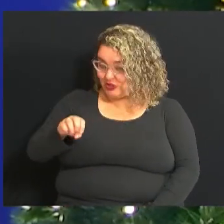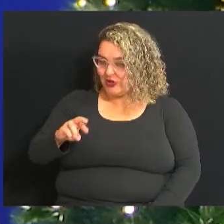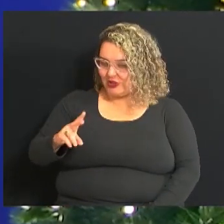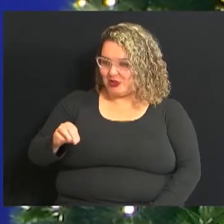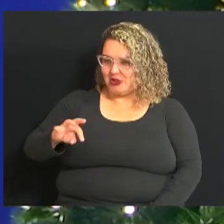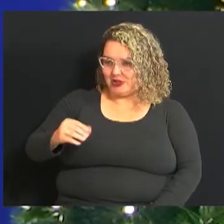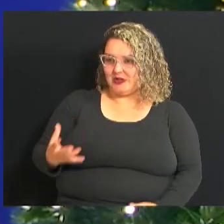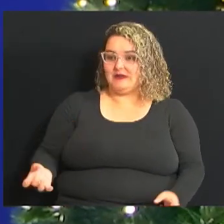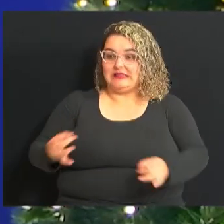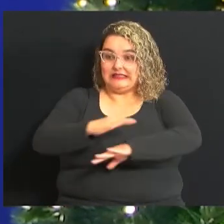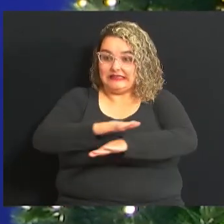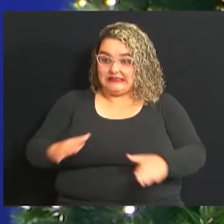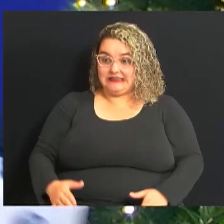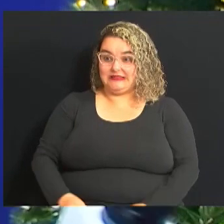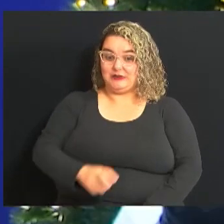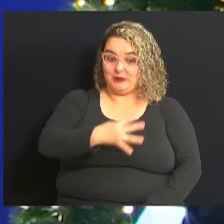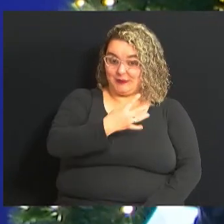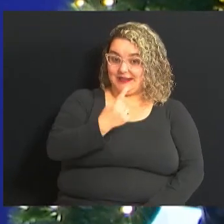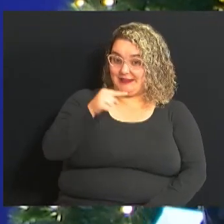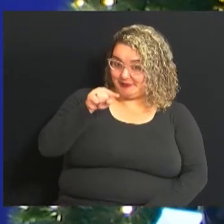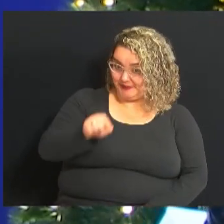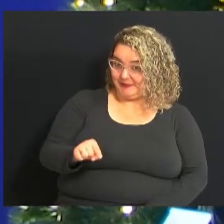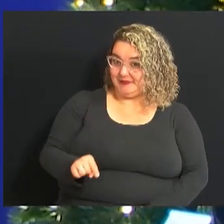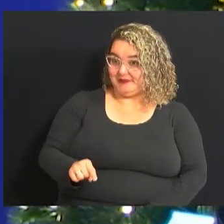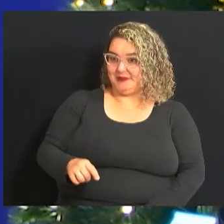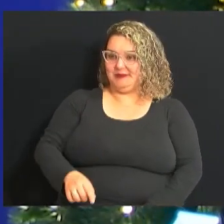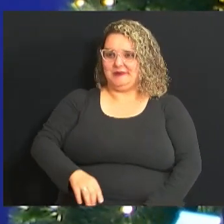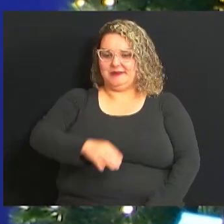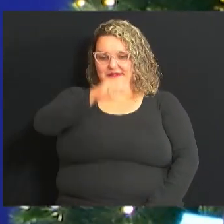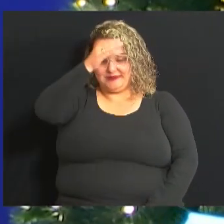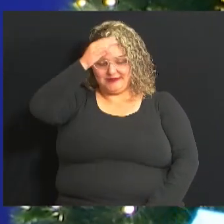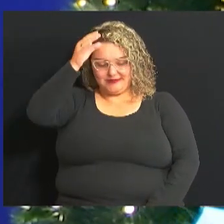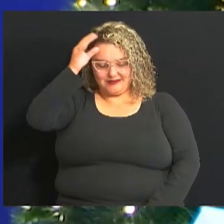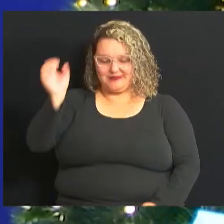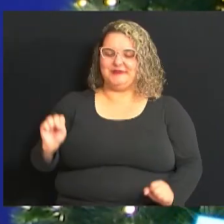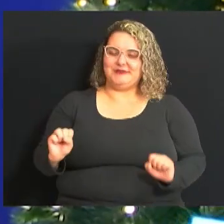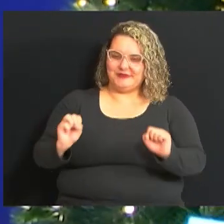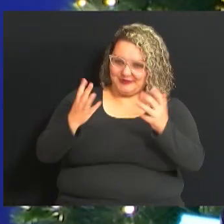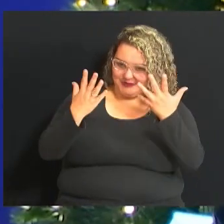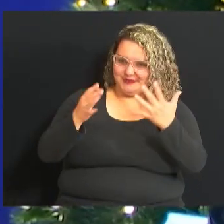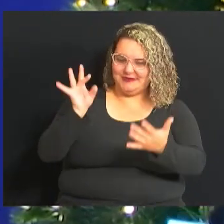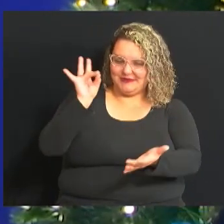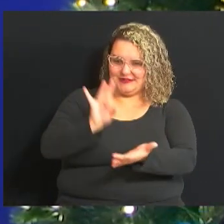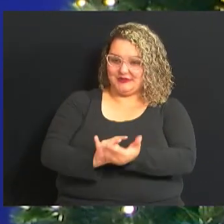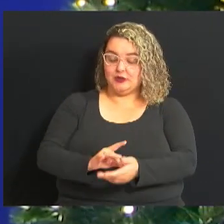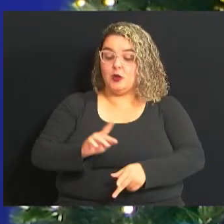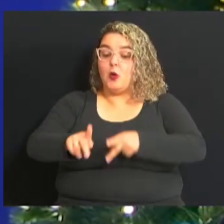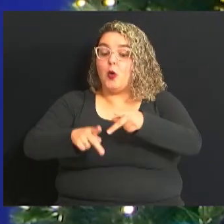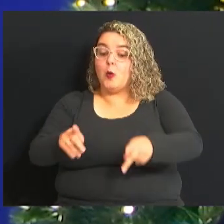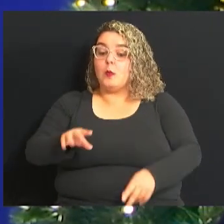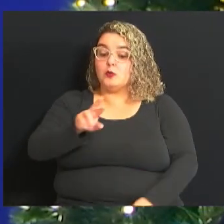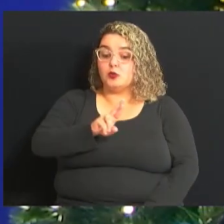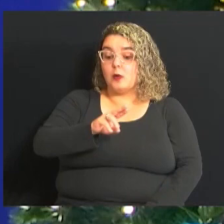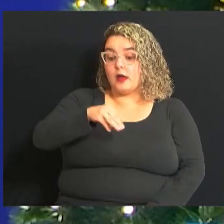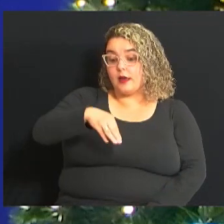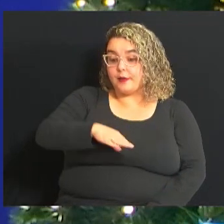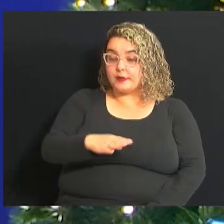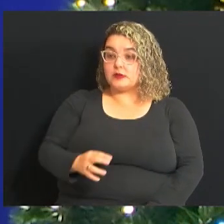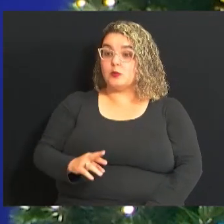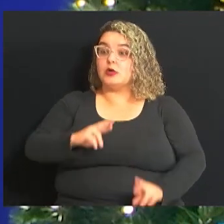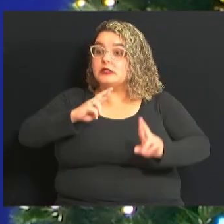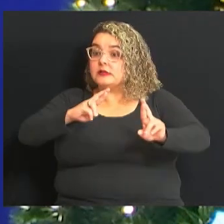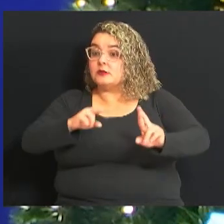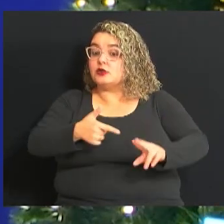clientes, com um show Disney original. O que o público, né, o pessoal aqui de Campinas e região pode esperar para os próximos